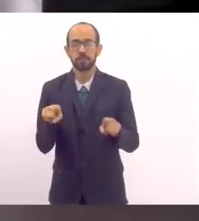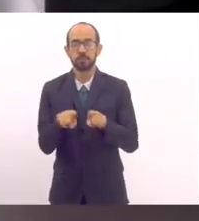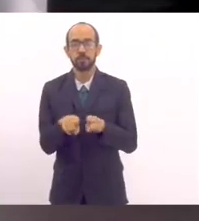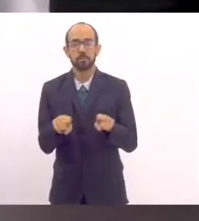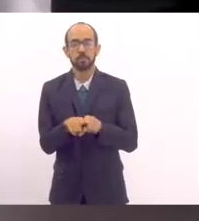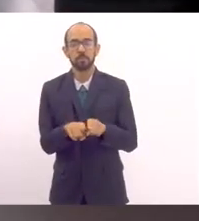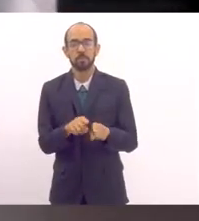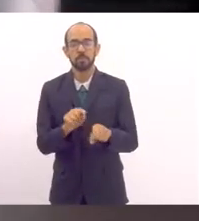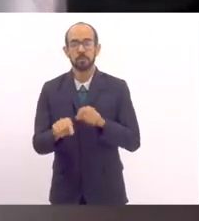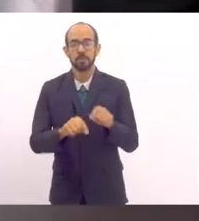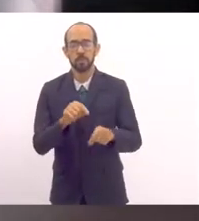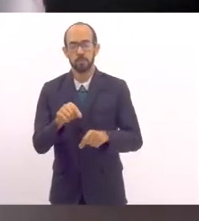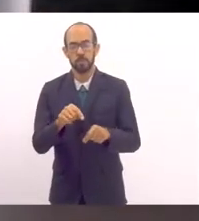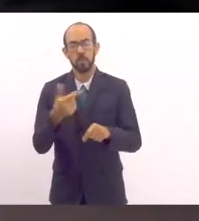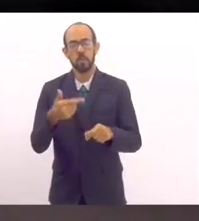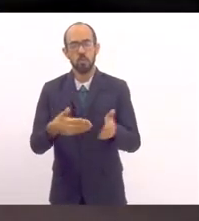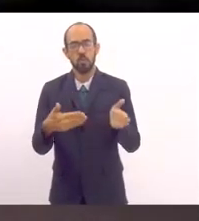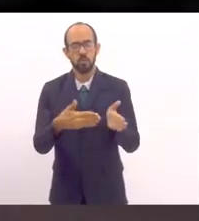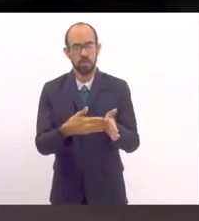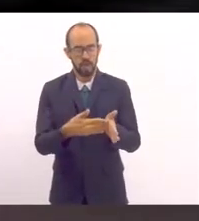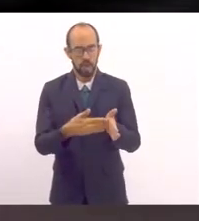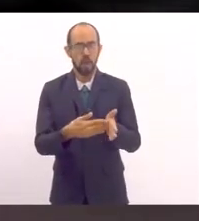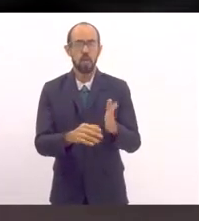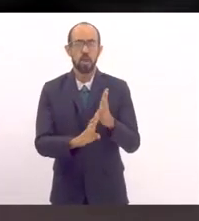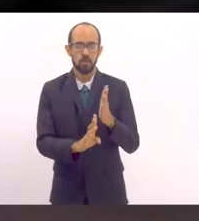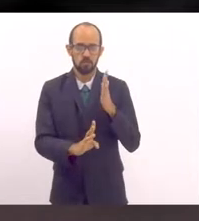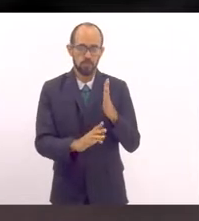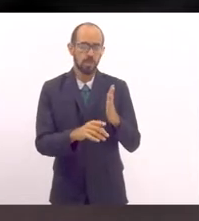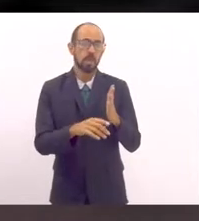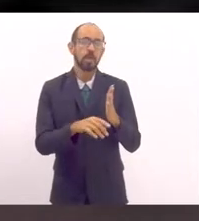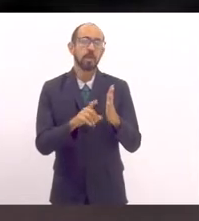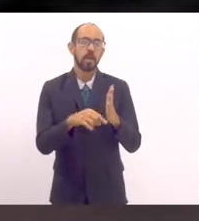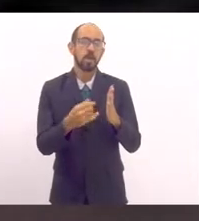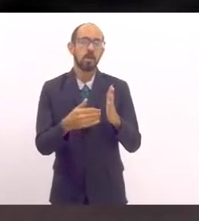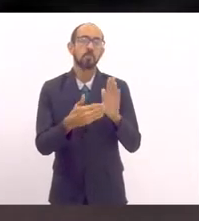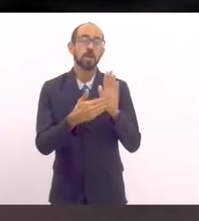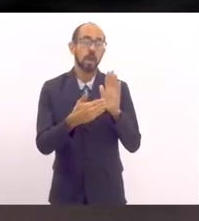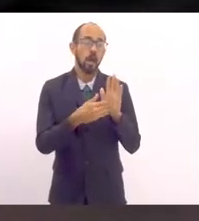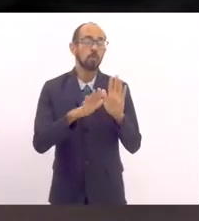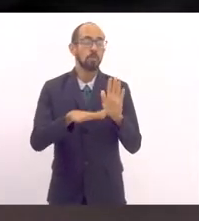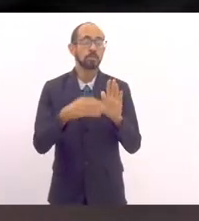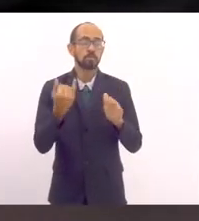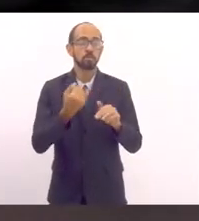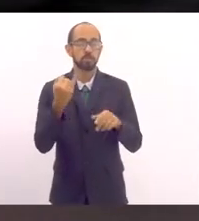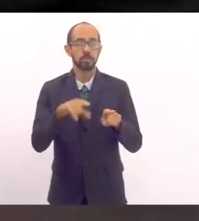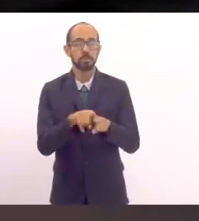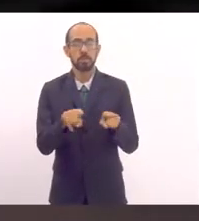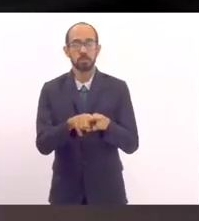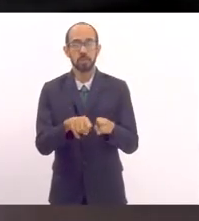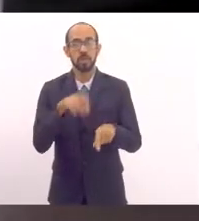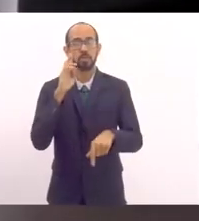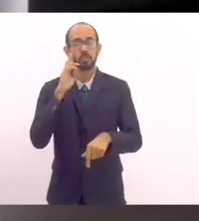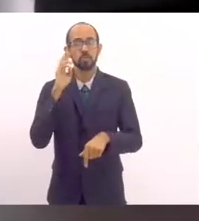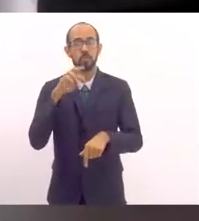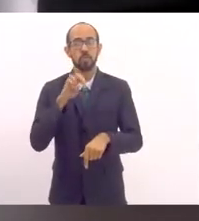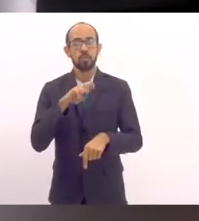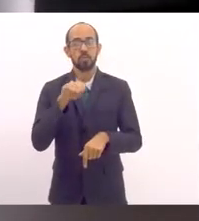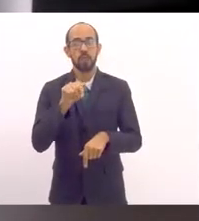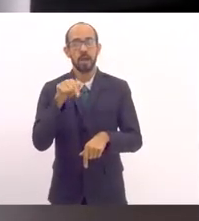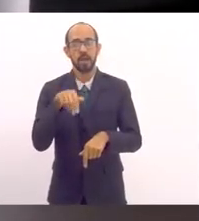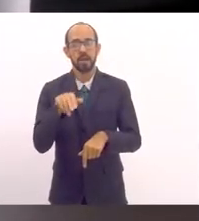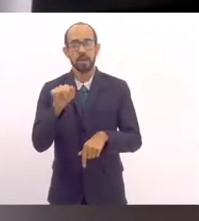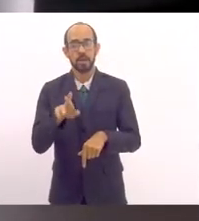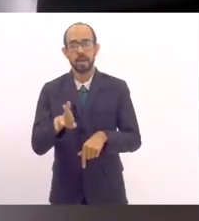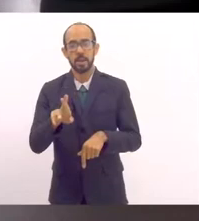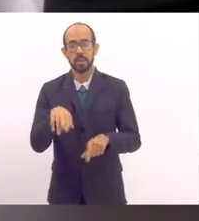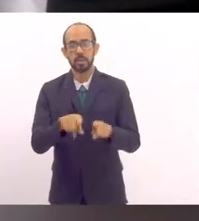que deixei aqui por último, mas não sendo o último, o senhor Wagner, que está aqui representando também a nossa